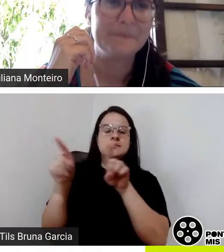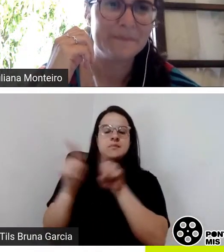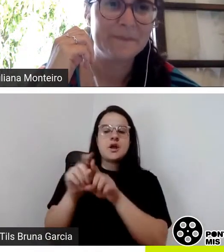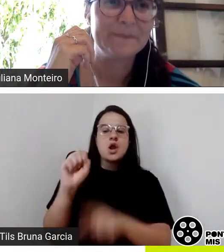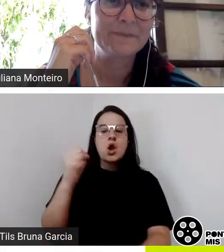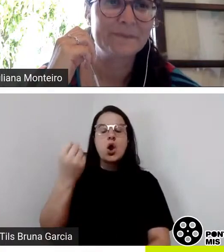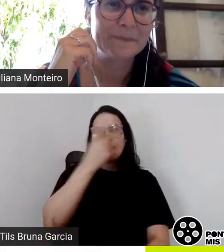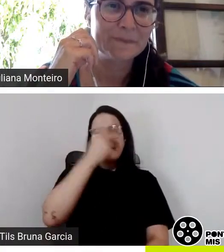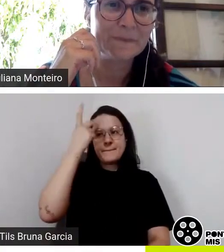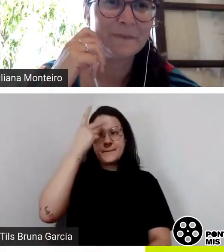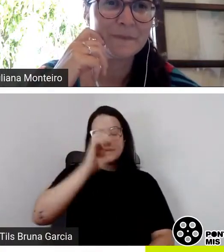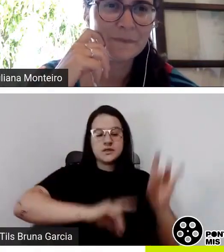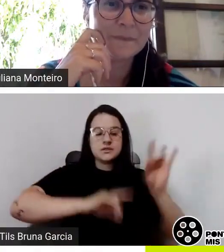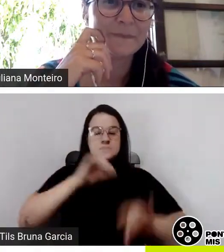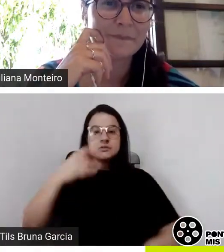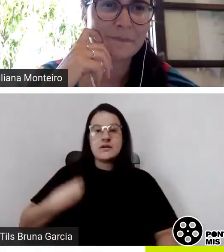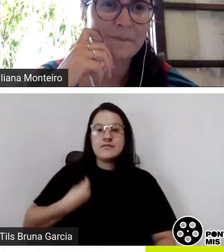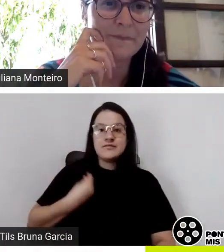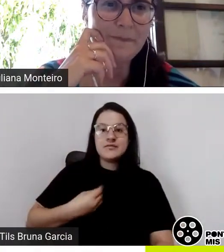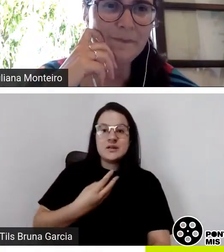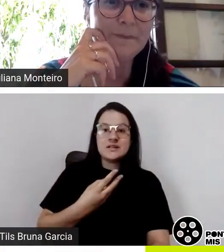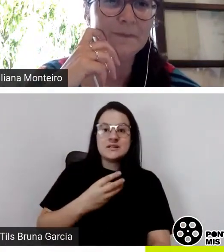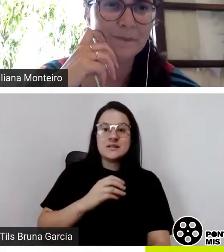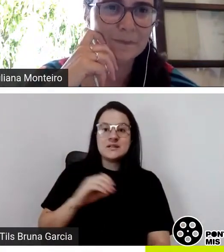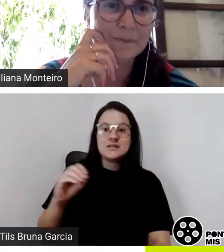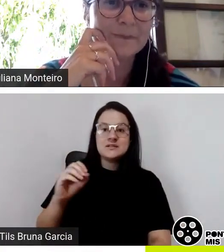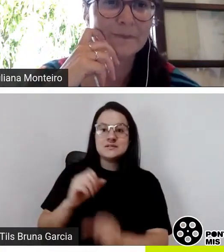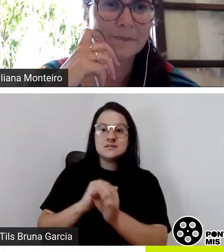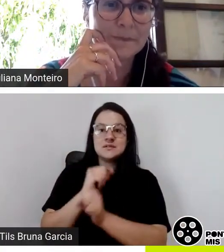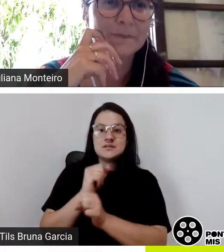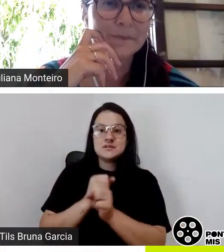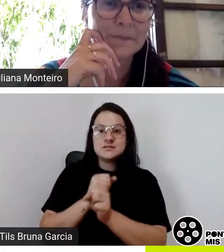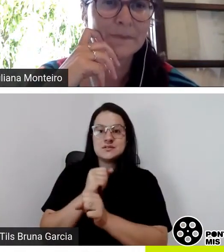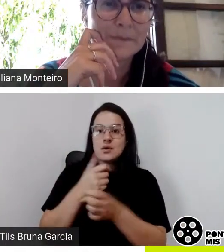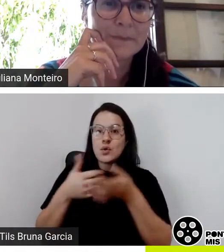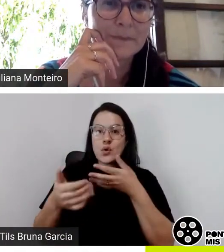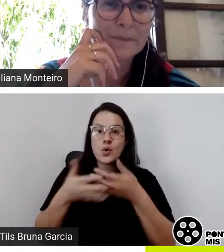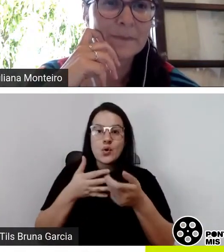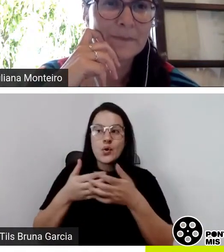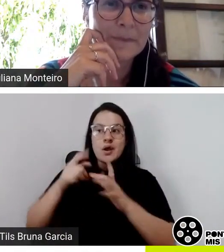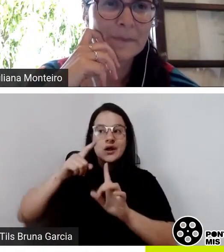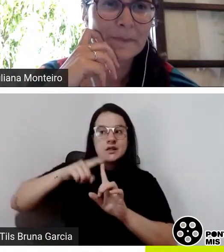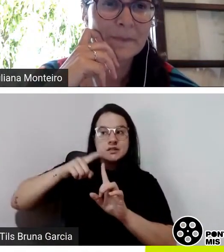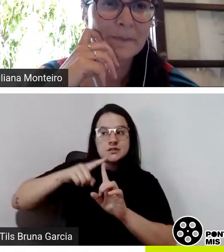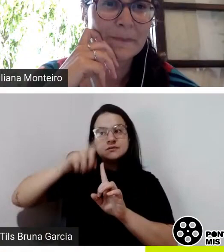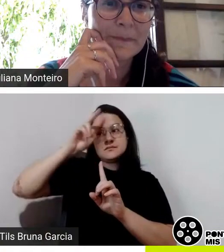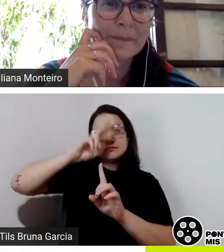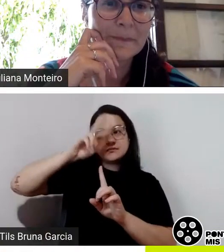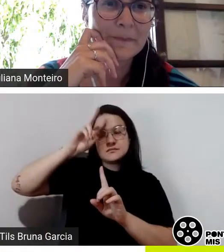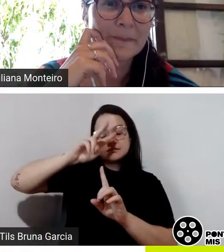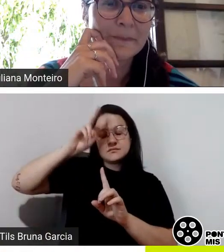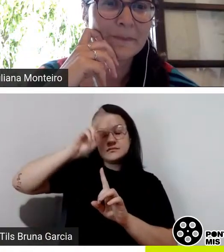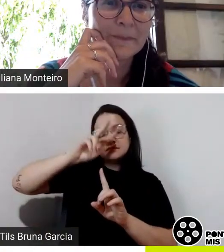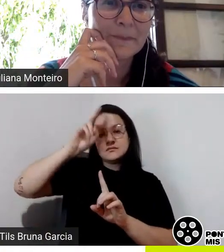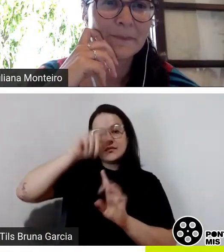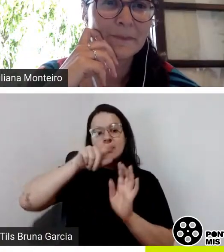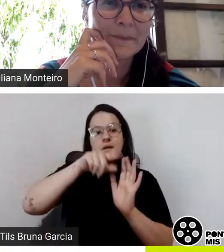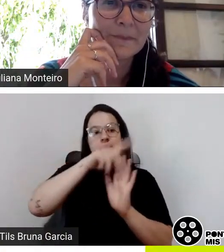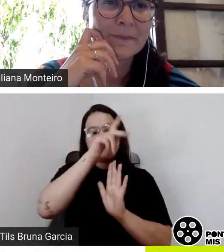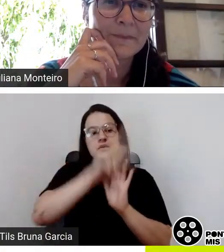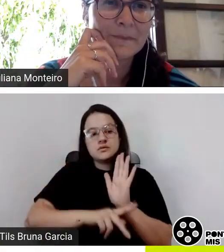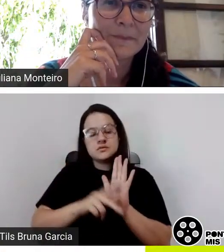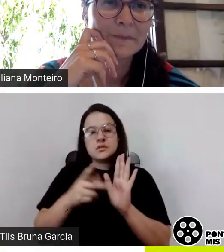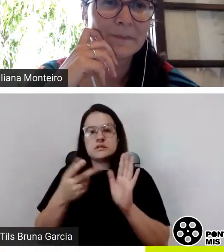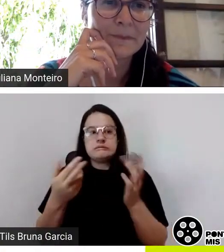viveu 300 anos. Dá para contar qualquer história com aqueles 8 personagens. Então eu fiz um projeto que era exatamente... Eu disse, bom, vou escrever uma história, vou pegar